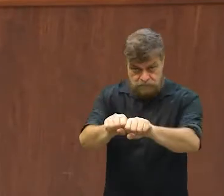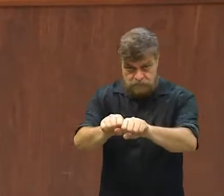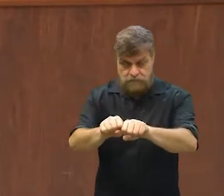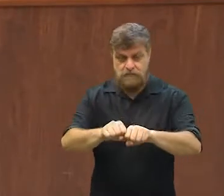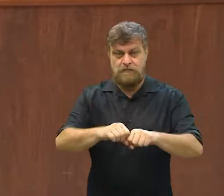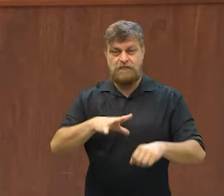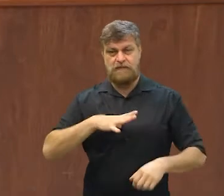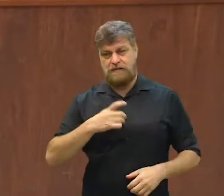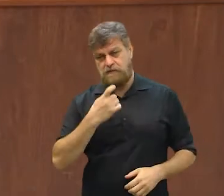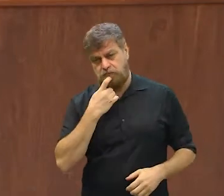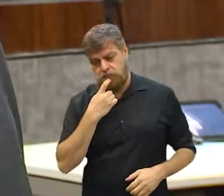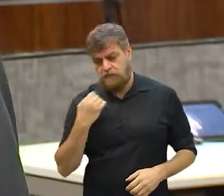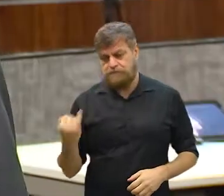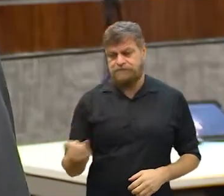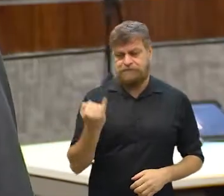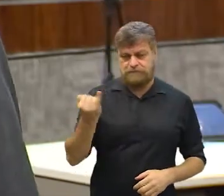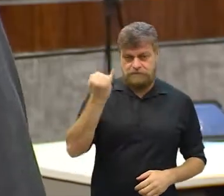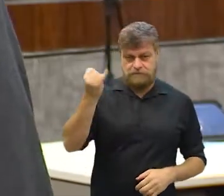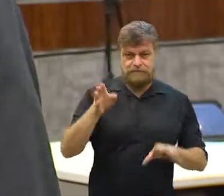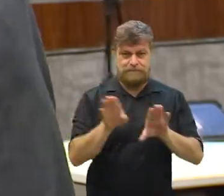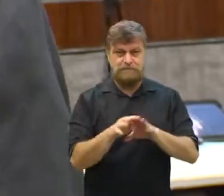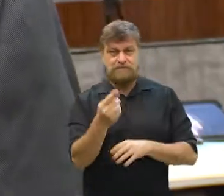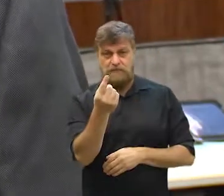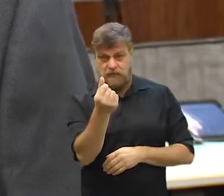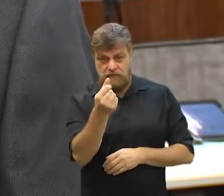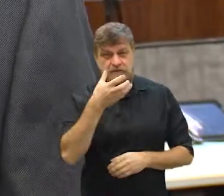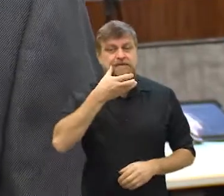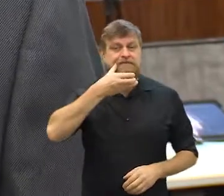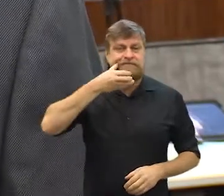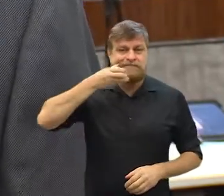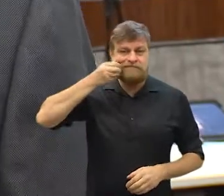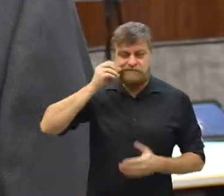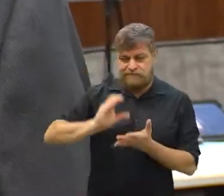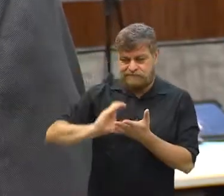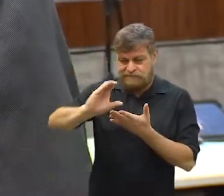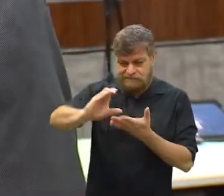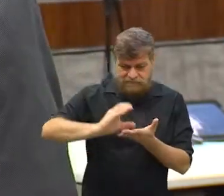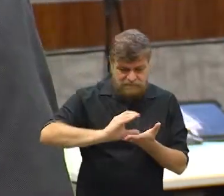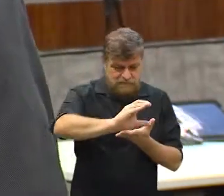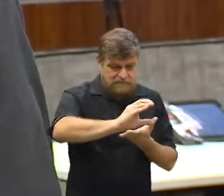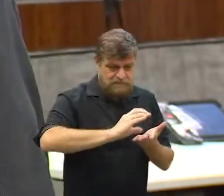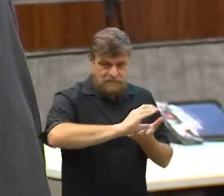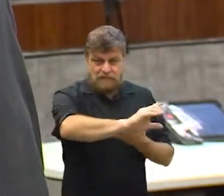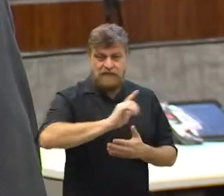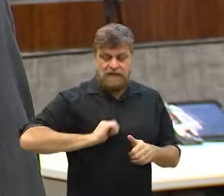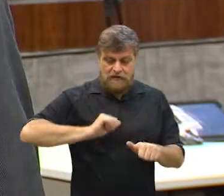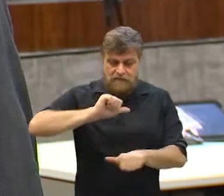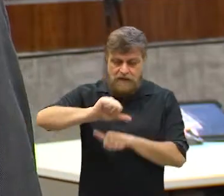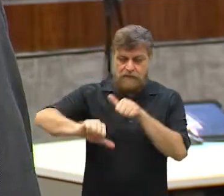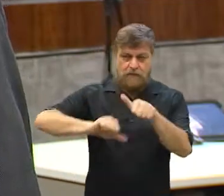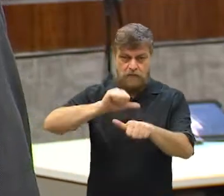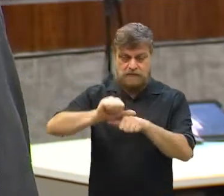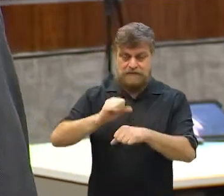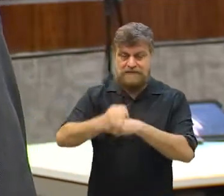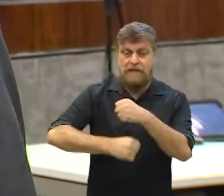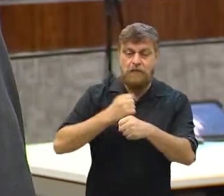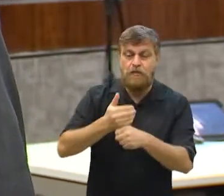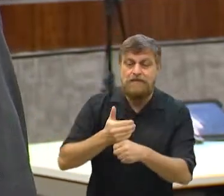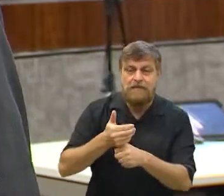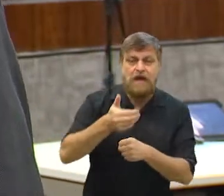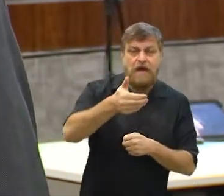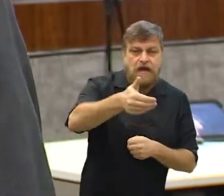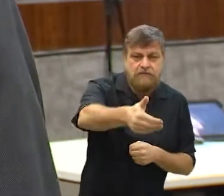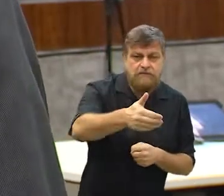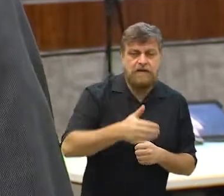do solo no município de Campinas foi vários entre eles o orçamento né que é um autor de vidro arrumo dança que tem esse ano o orçamento para o próximo